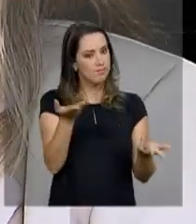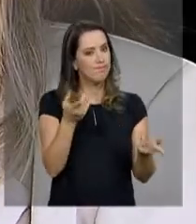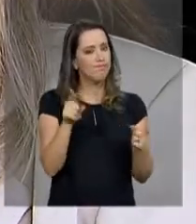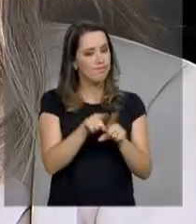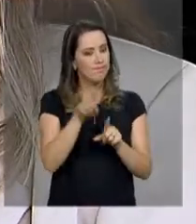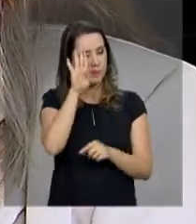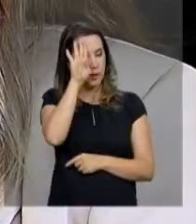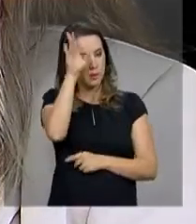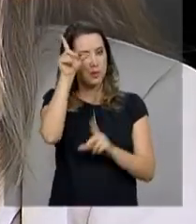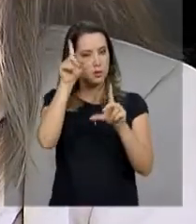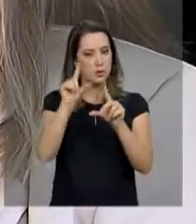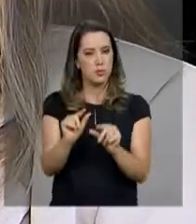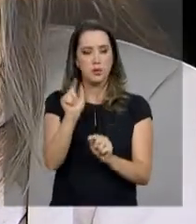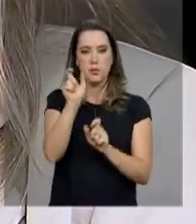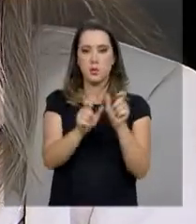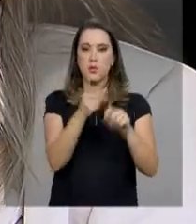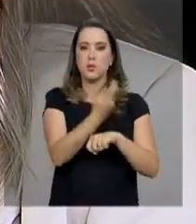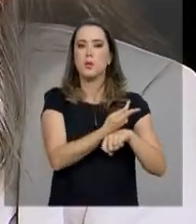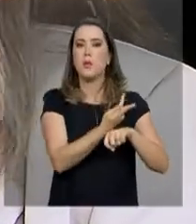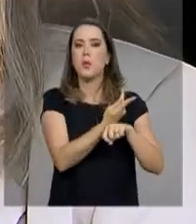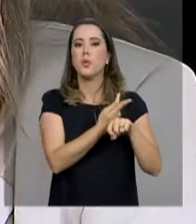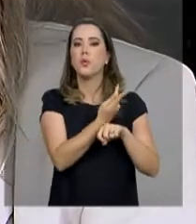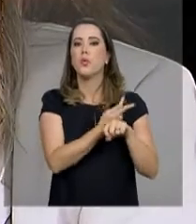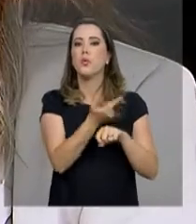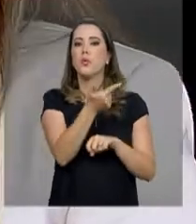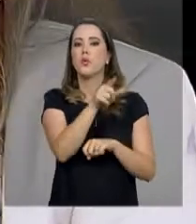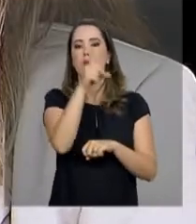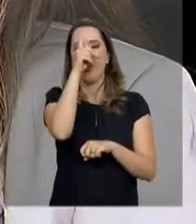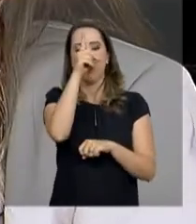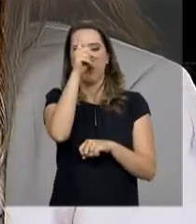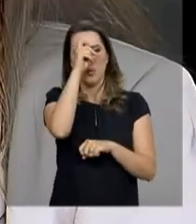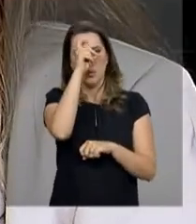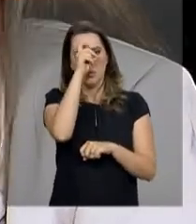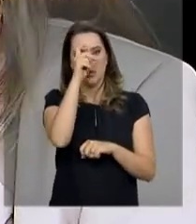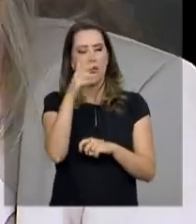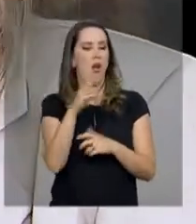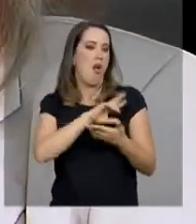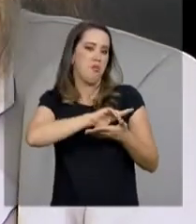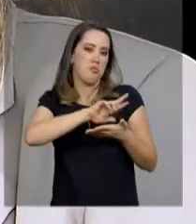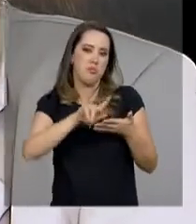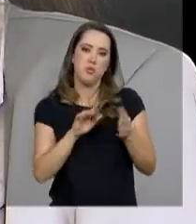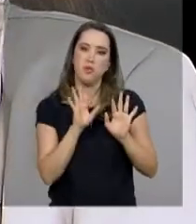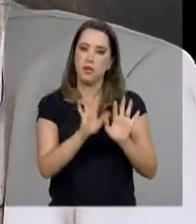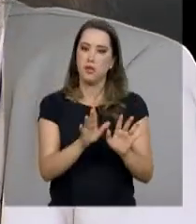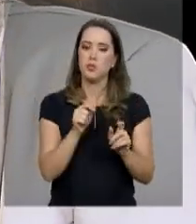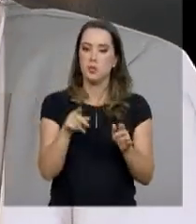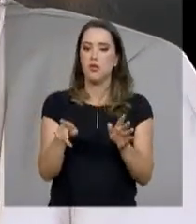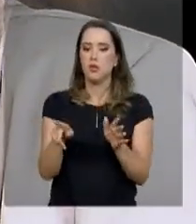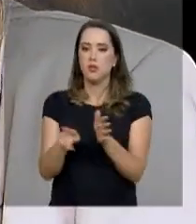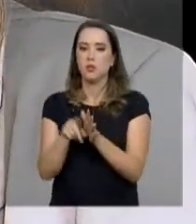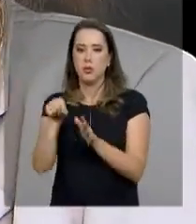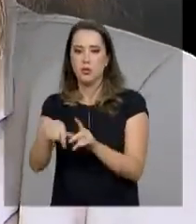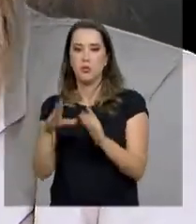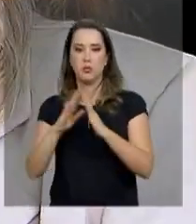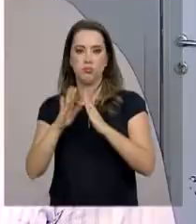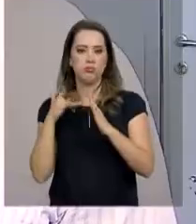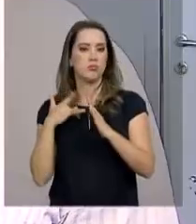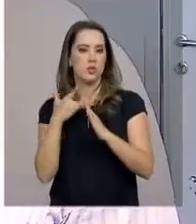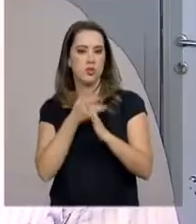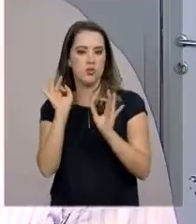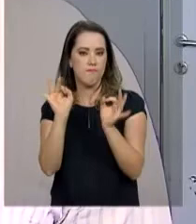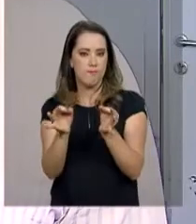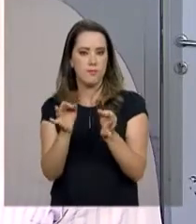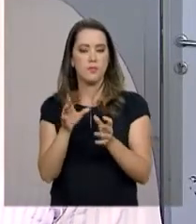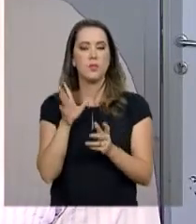reduzindo o número de pessoas que buscam outros serviços de média e alta complexidade que eles conseguem ter seus problemas resolvidos na atenção básica